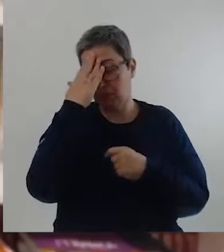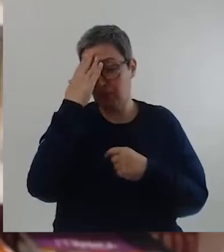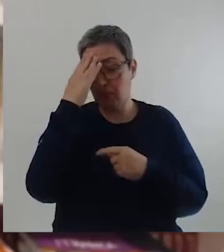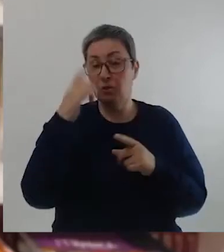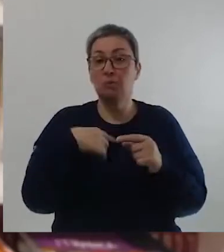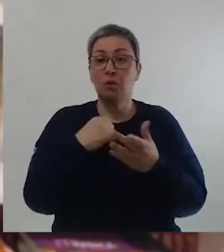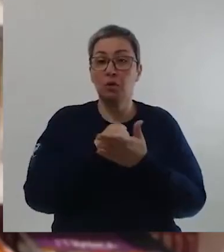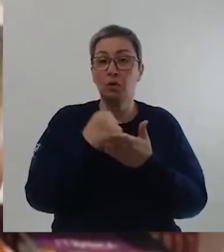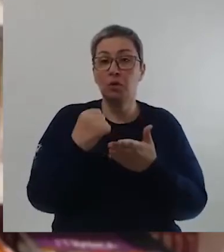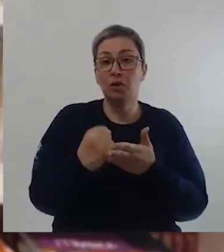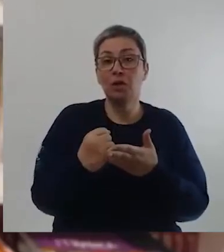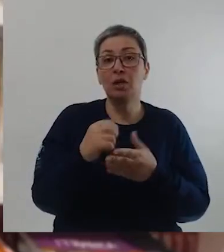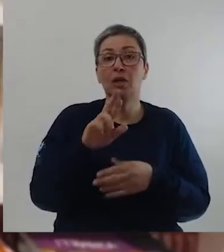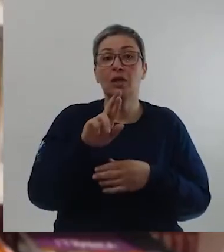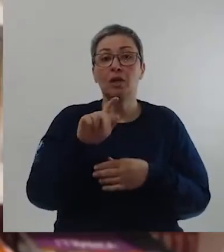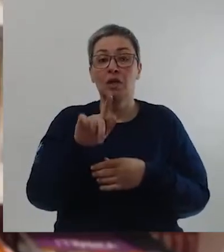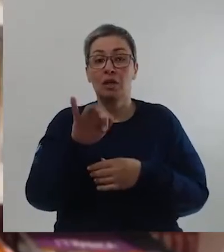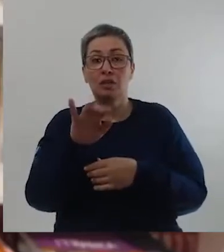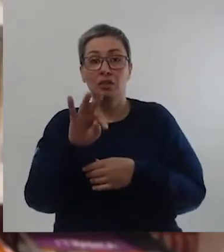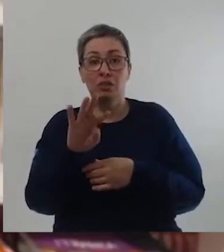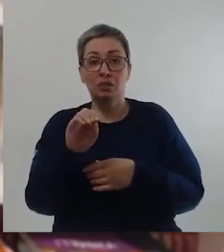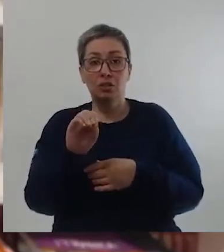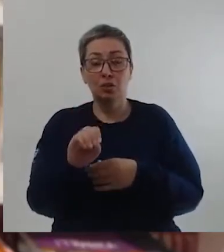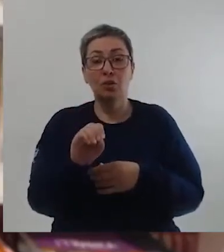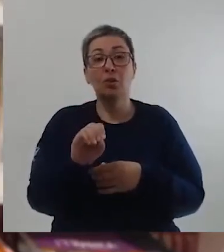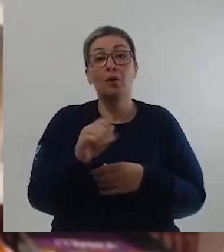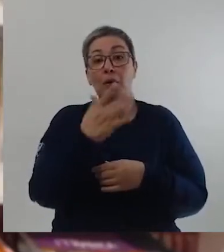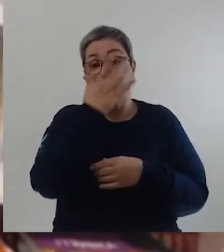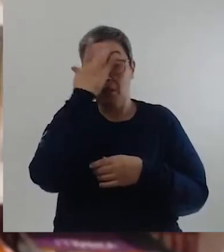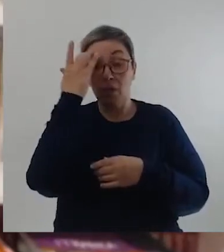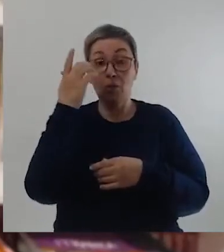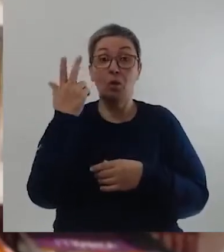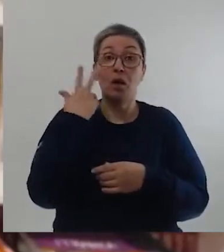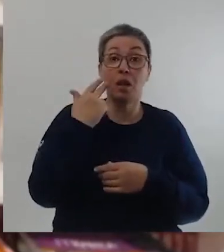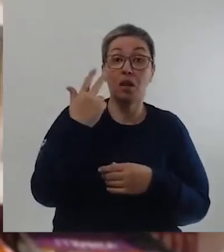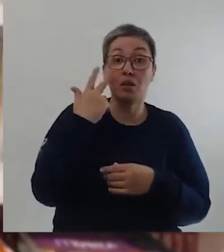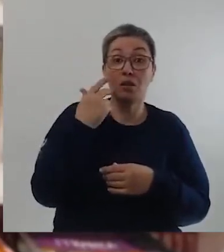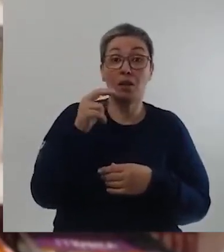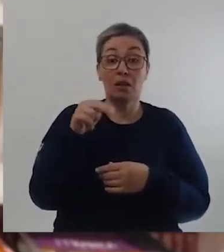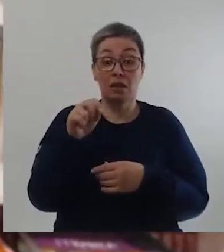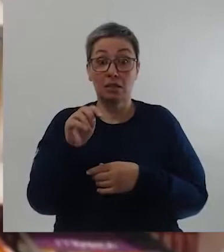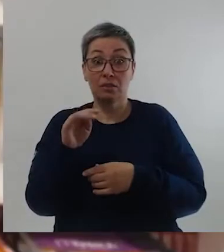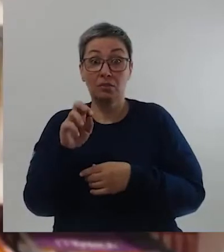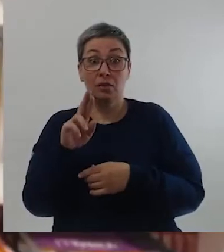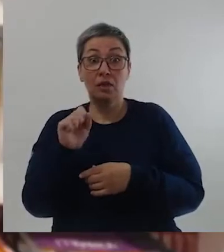sabe disso Esse cartório na cartório de registro de pessoas naturais